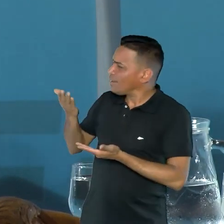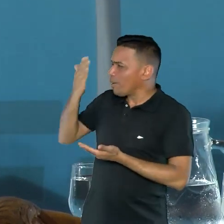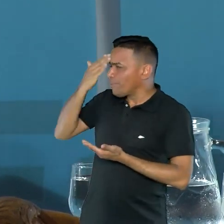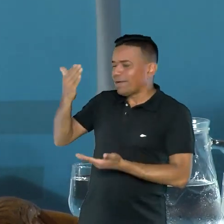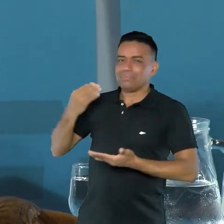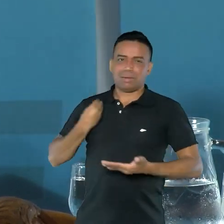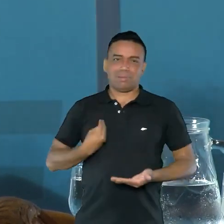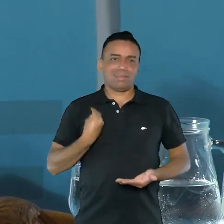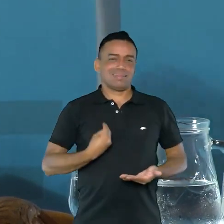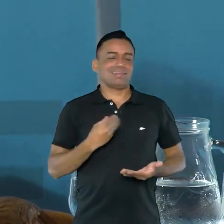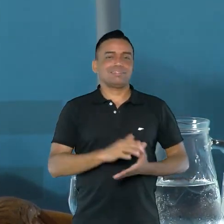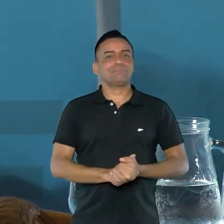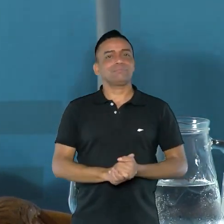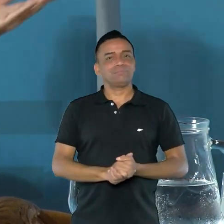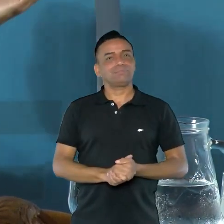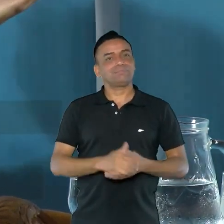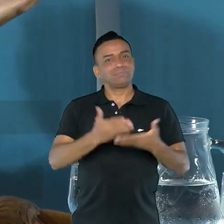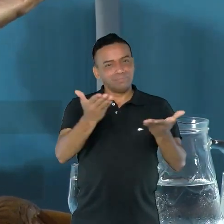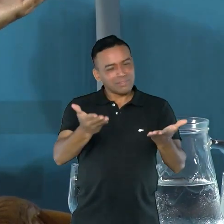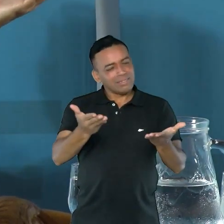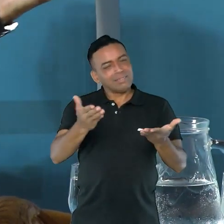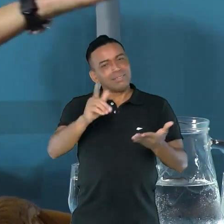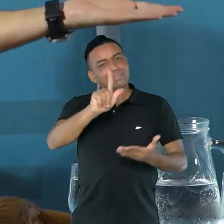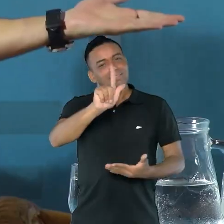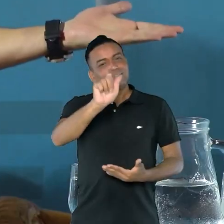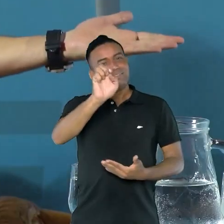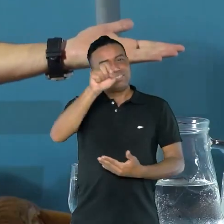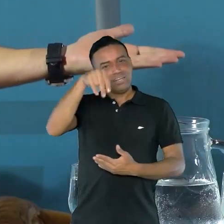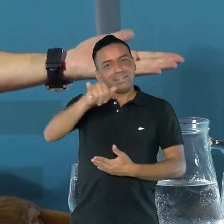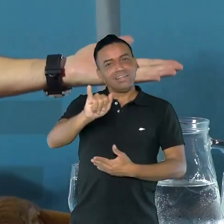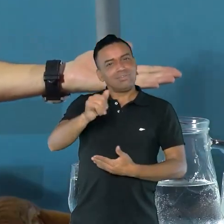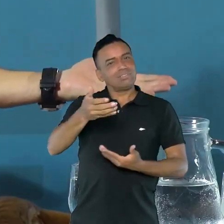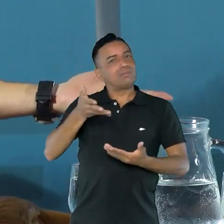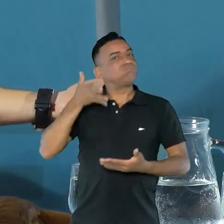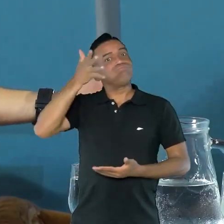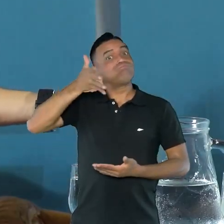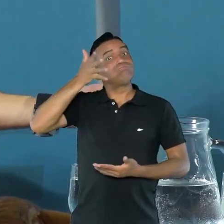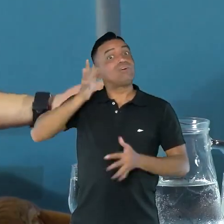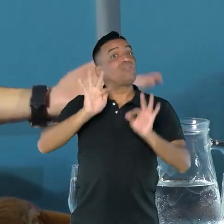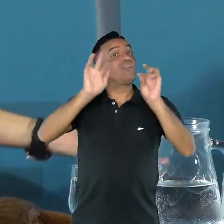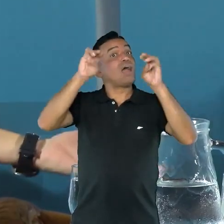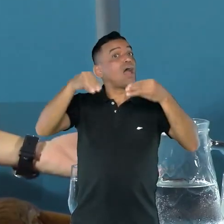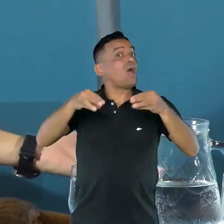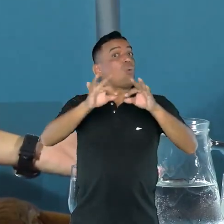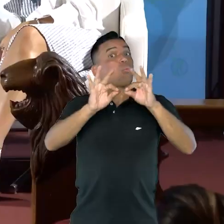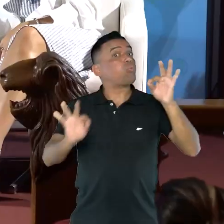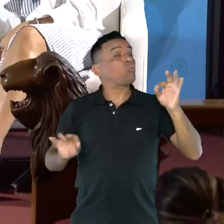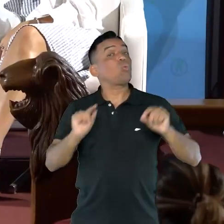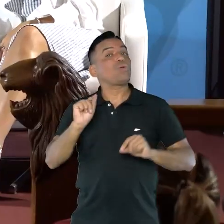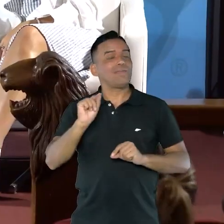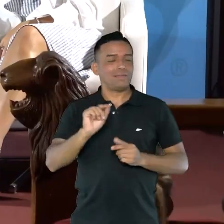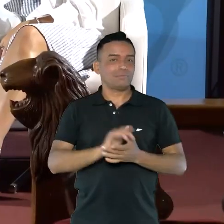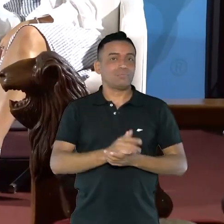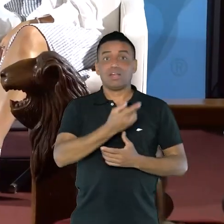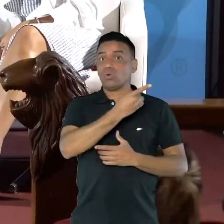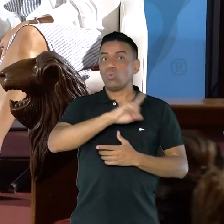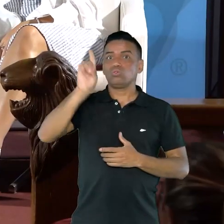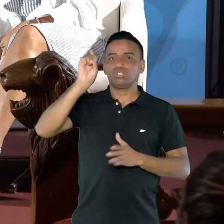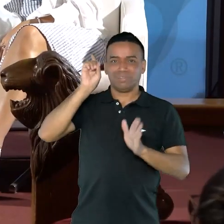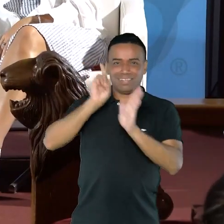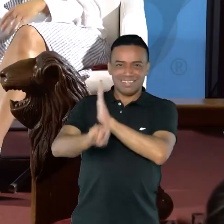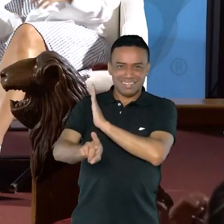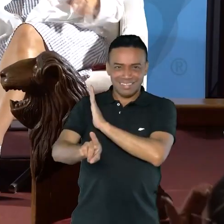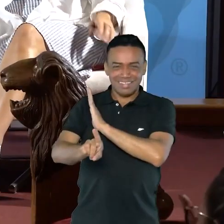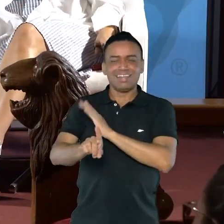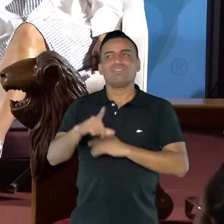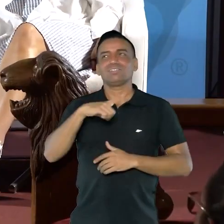conhecer. E, Geni, deixo as considerações finais para você, né, naturalmente. E com uma última